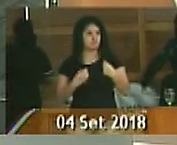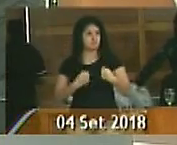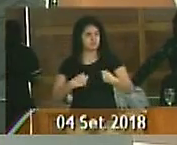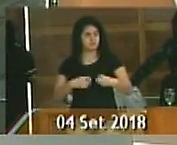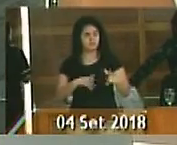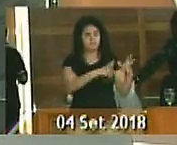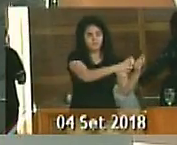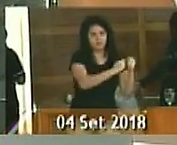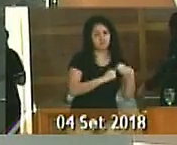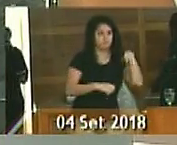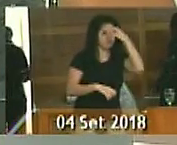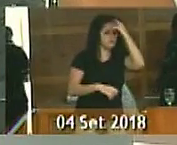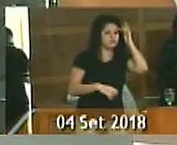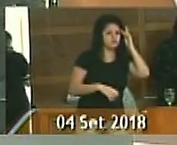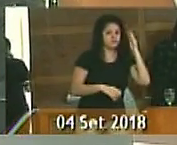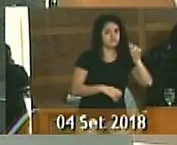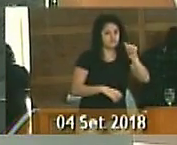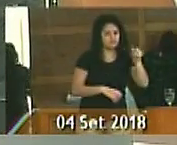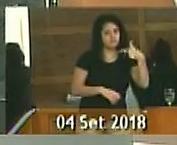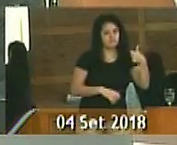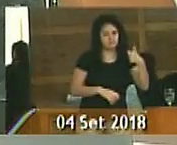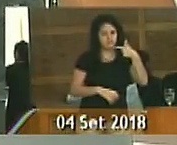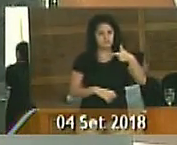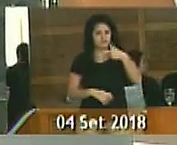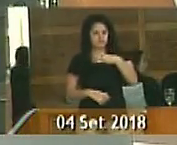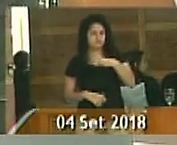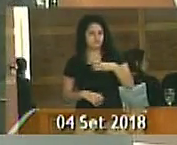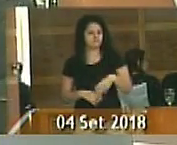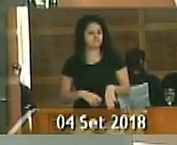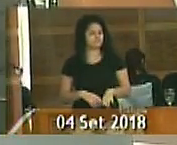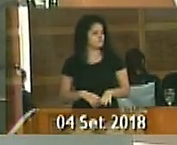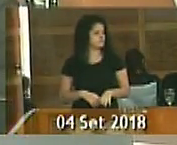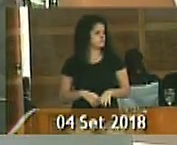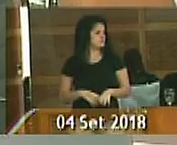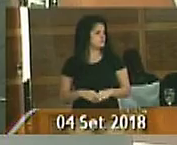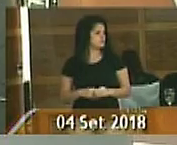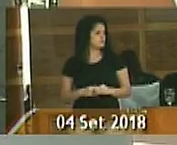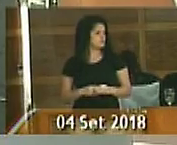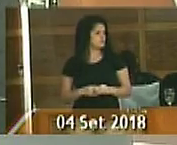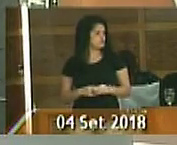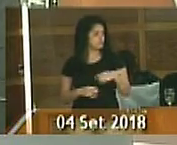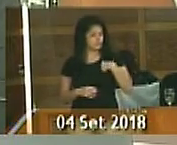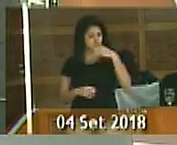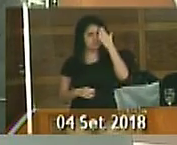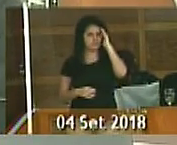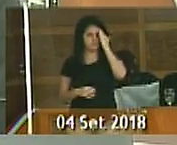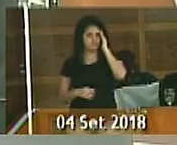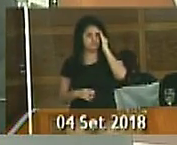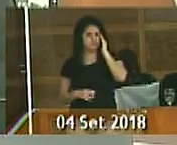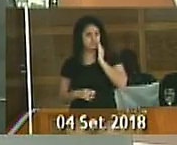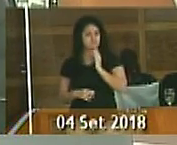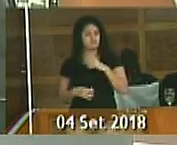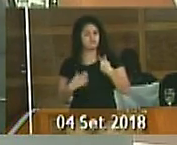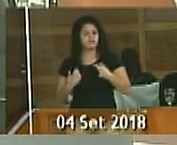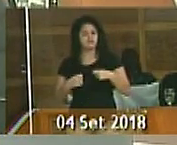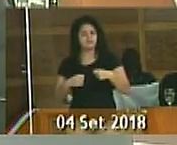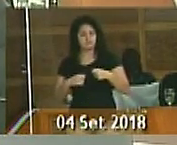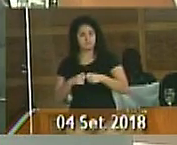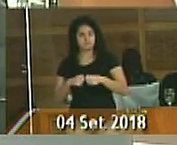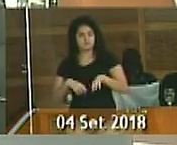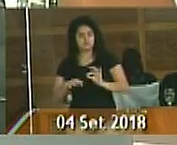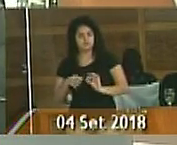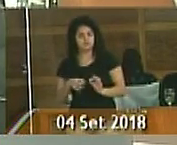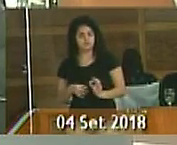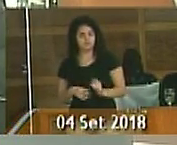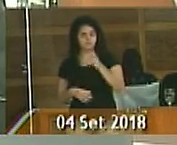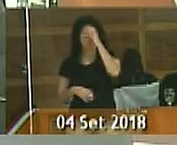bairro Sapiatuba 1, 2 e 3. Sapiatuba 1, 2 e 3. Eu entendo que quem tem que ser administrador ali é